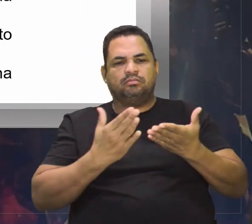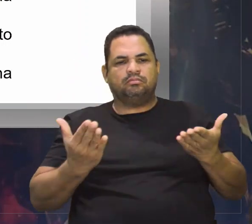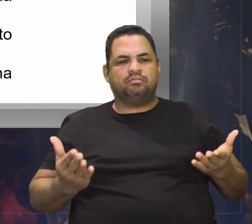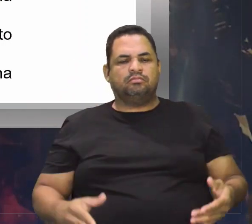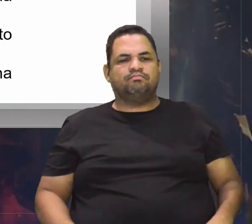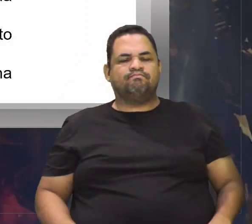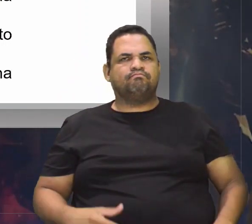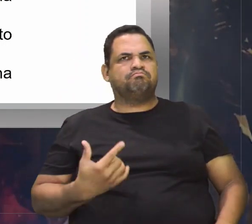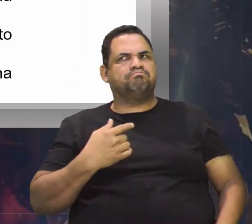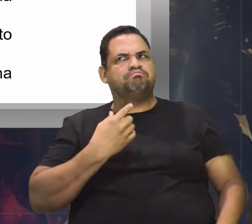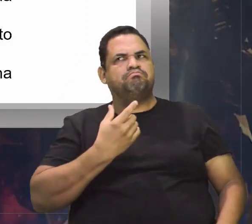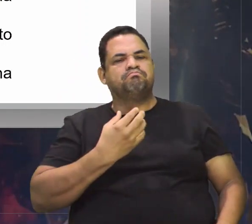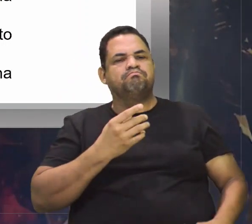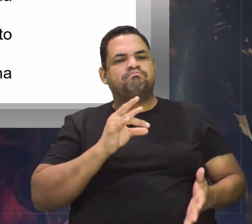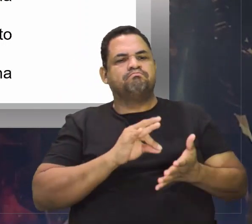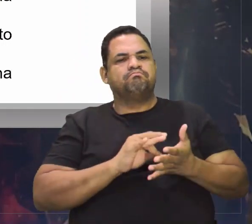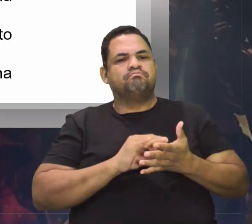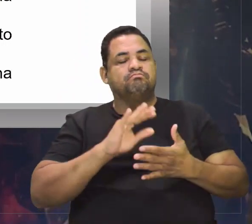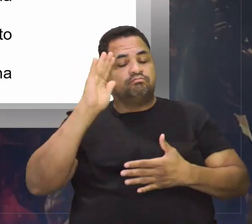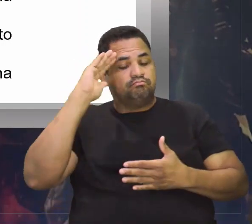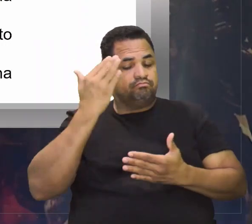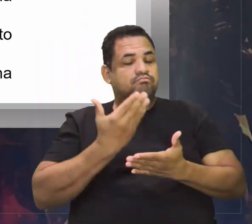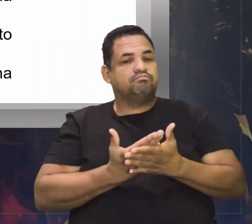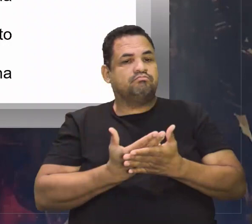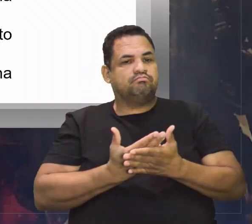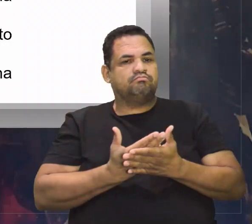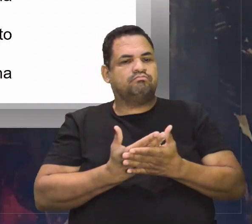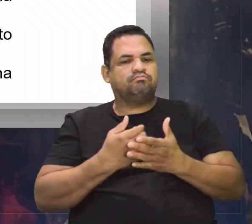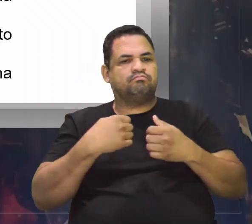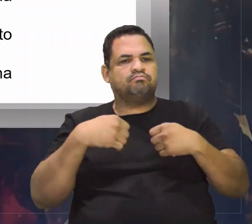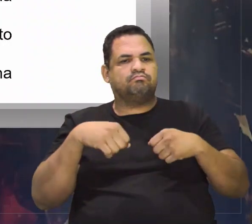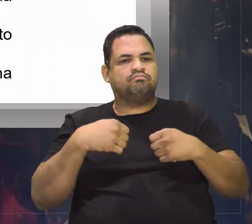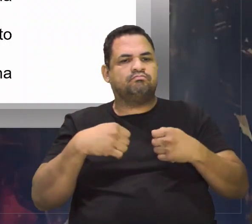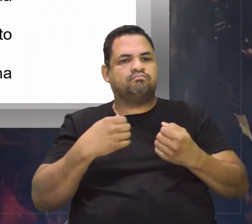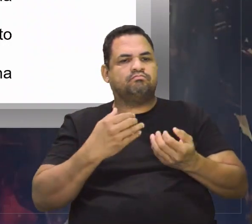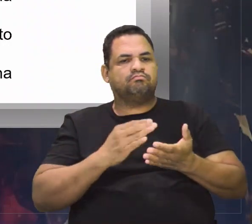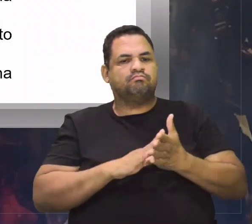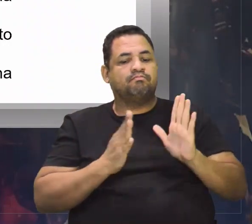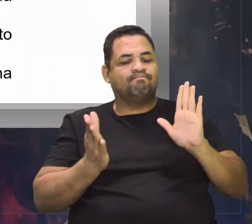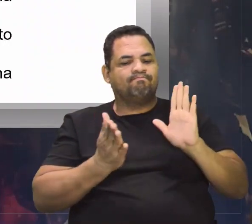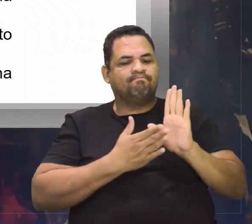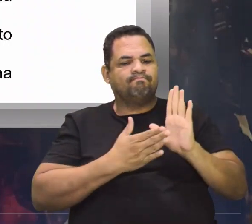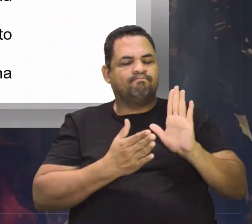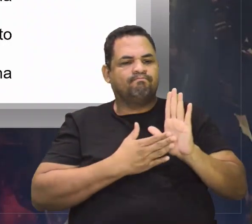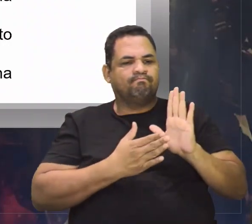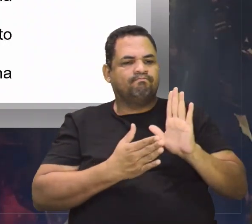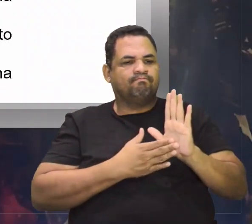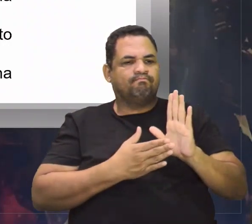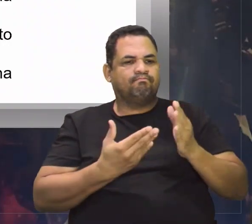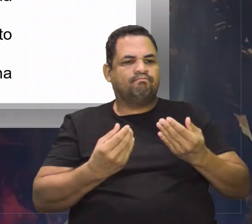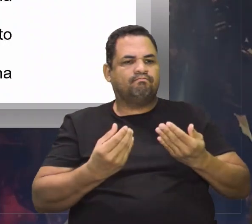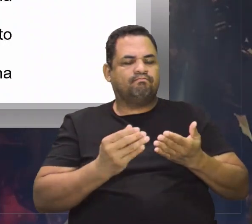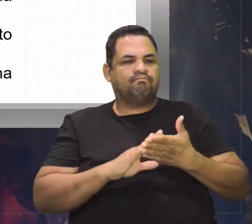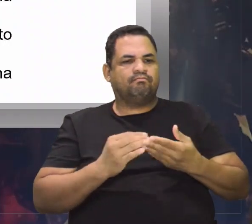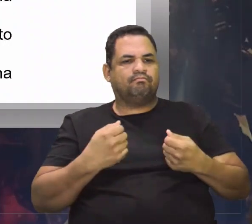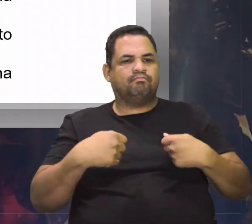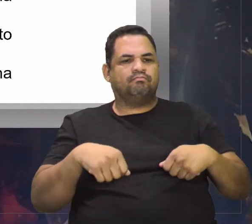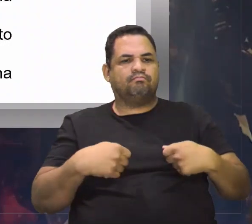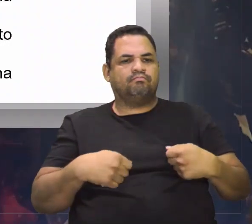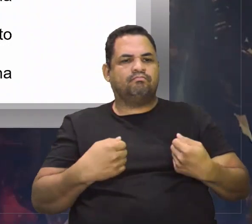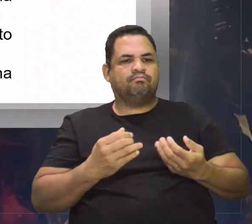que não é só de você acreditar. Você precisava comprovar. Você